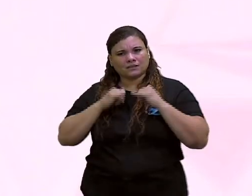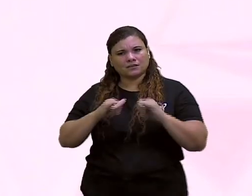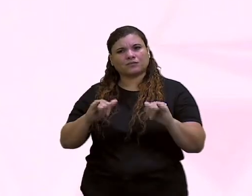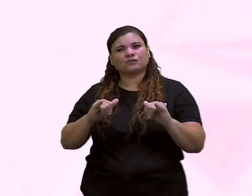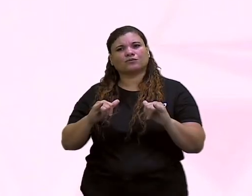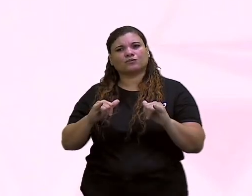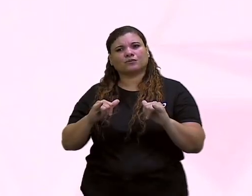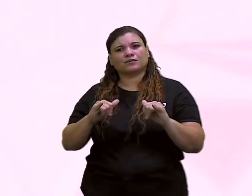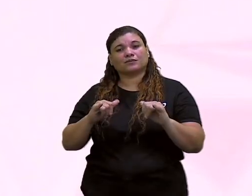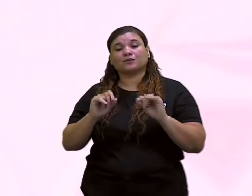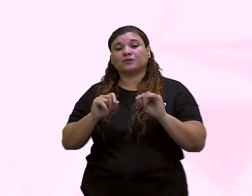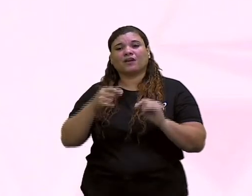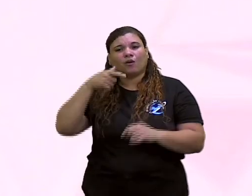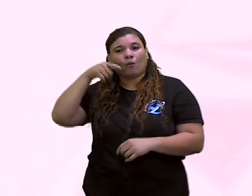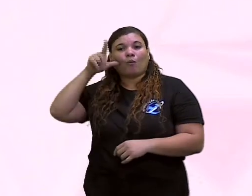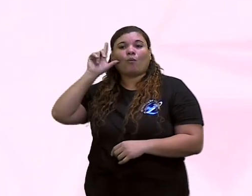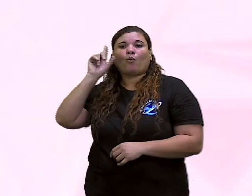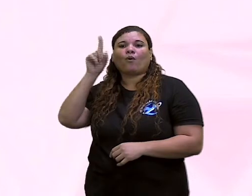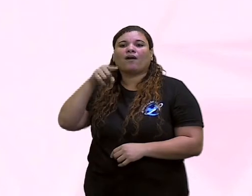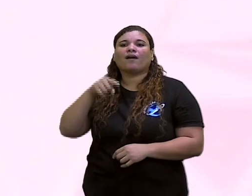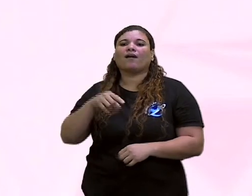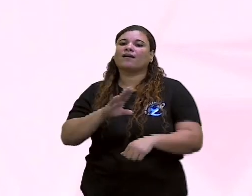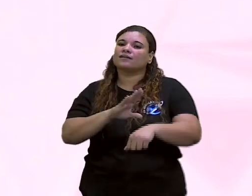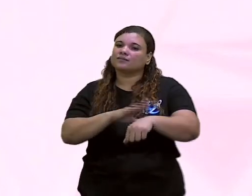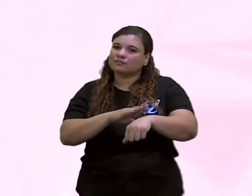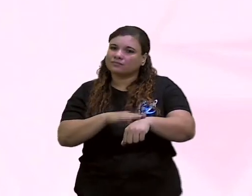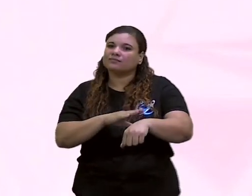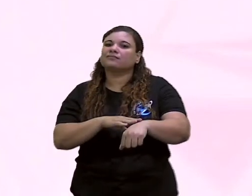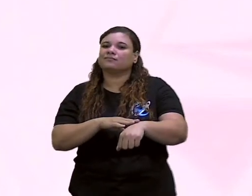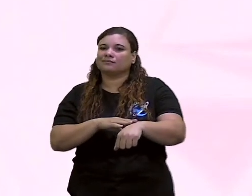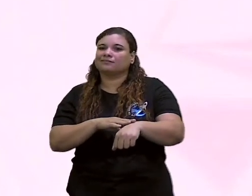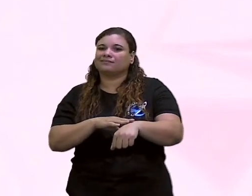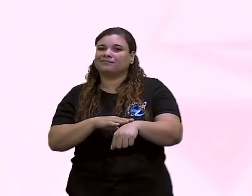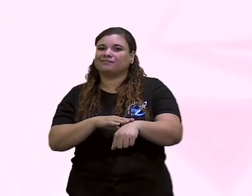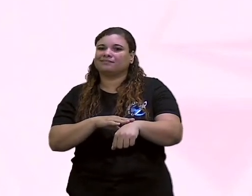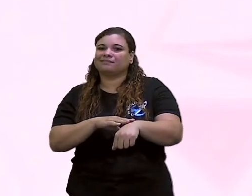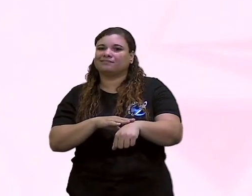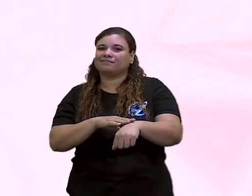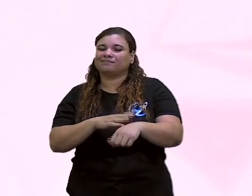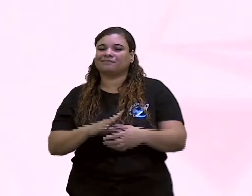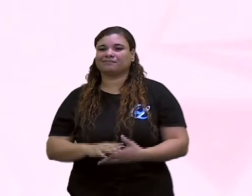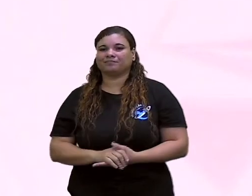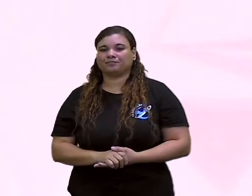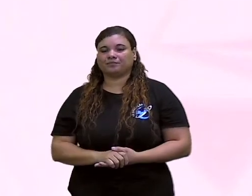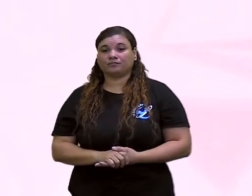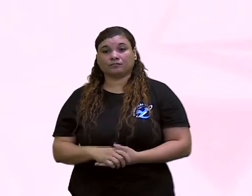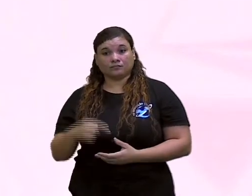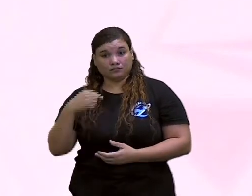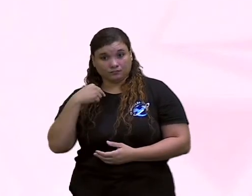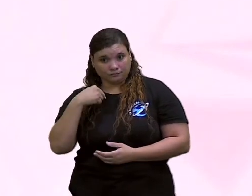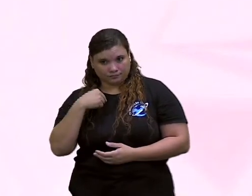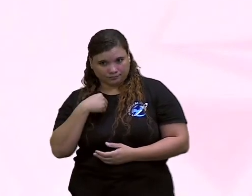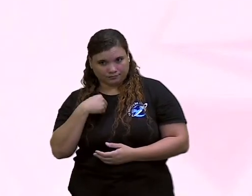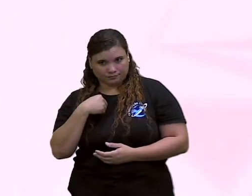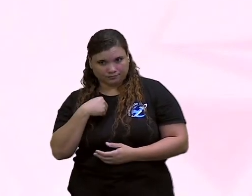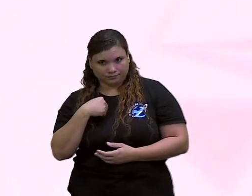Do tempo, né? Quando eu estudei. Então, adjunto adverbial. Eu estudei